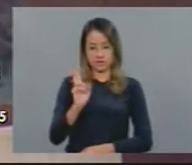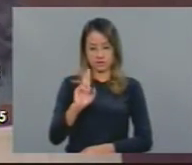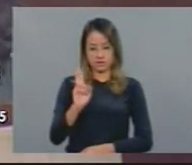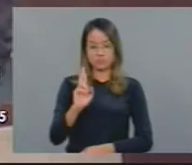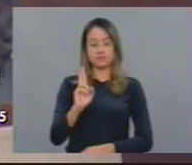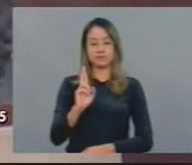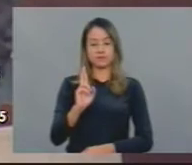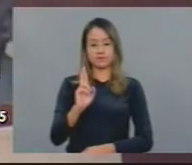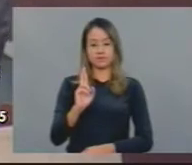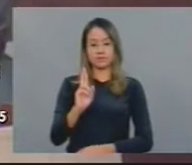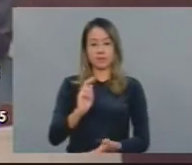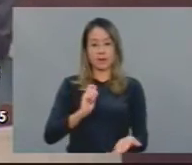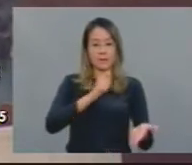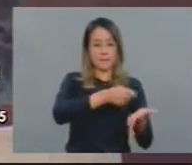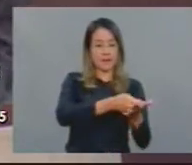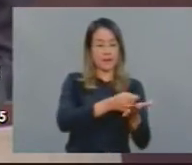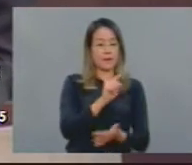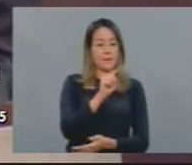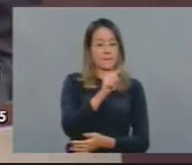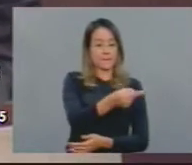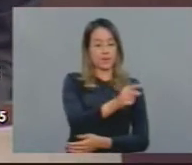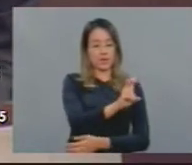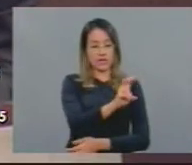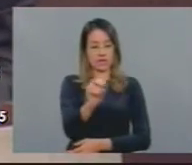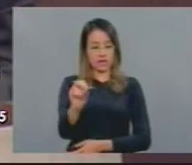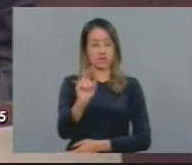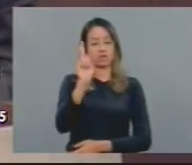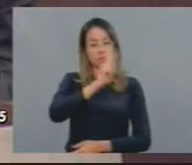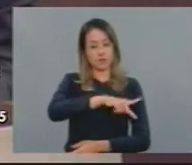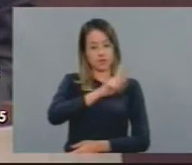essas crianças, praticamente reproduz